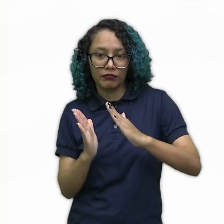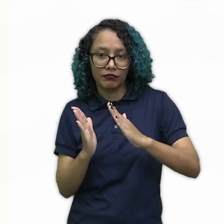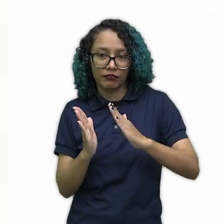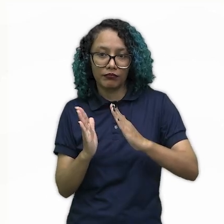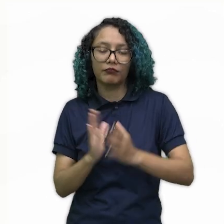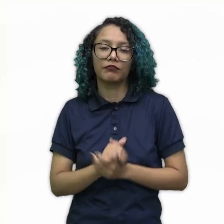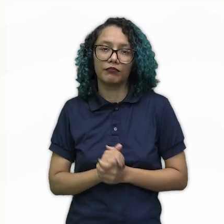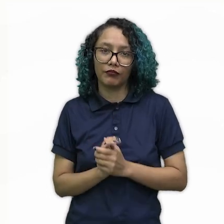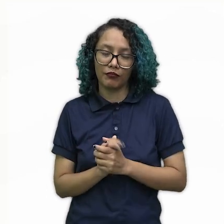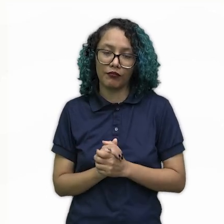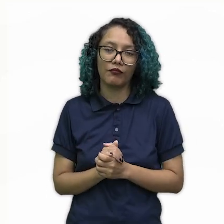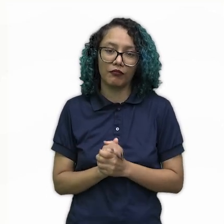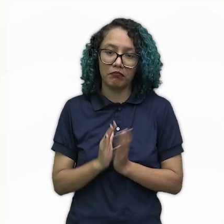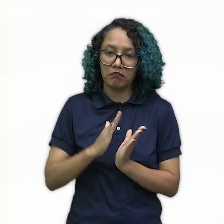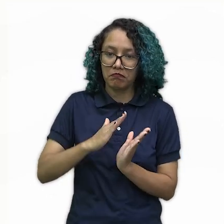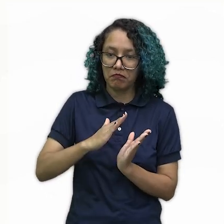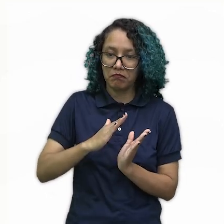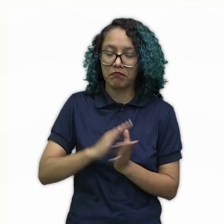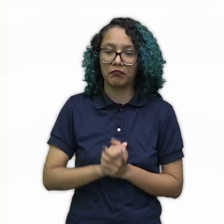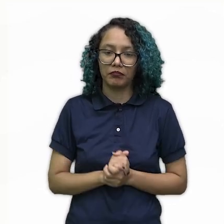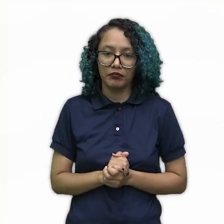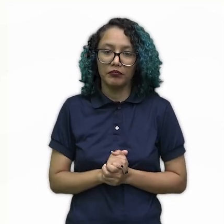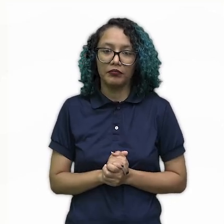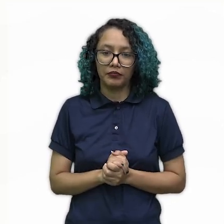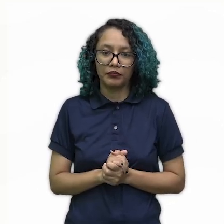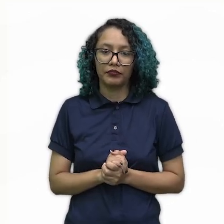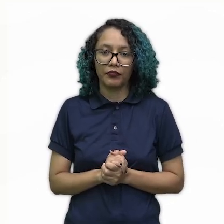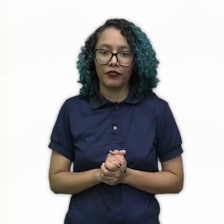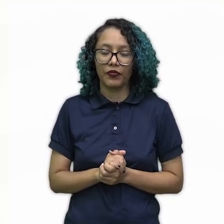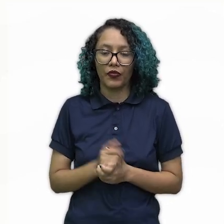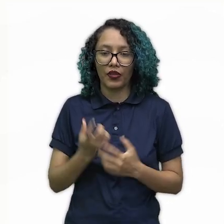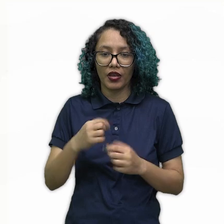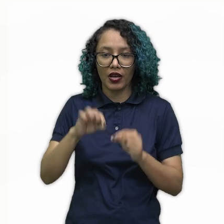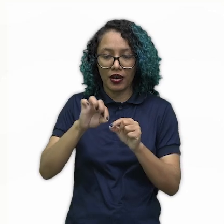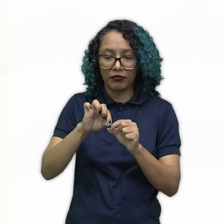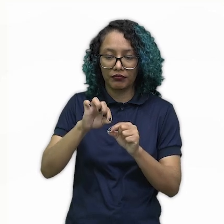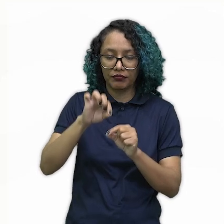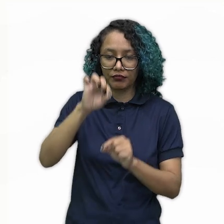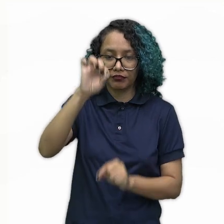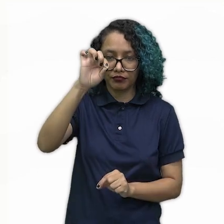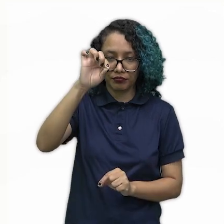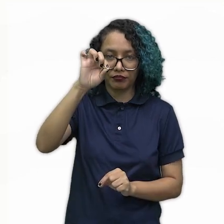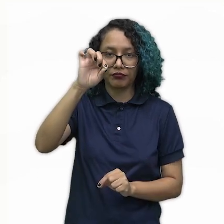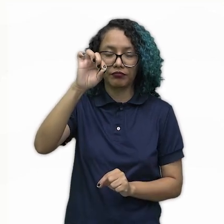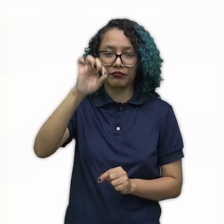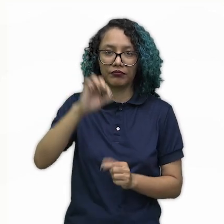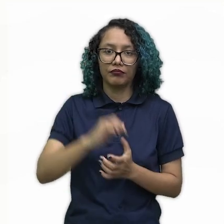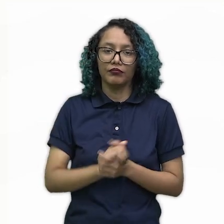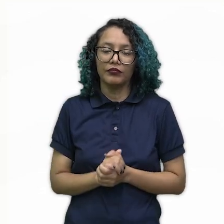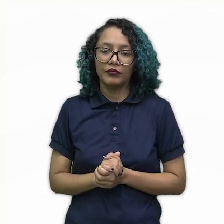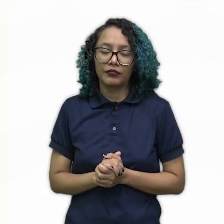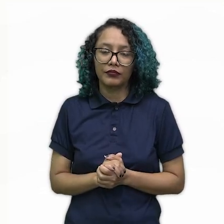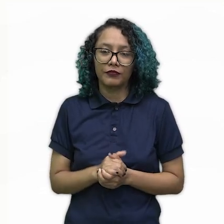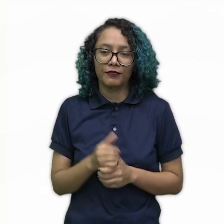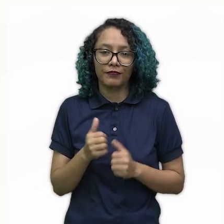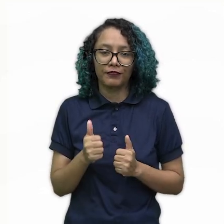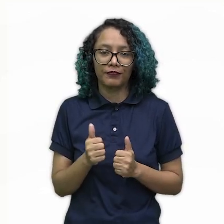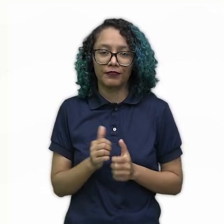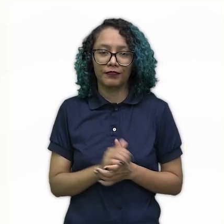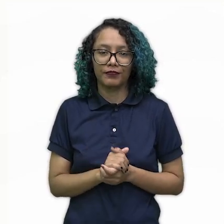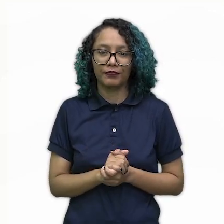ali não vai ser, né? A altura dela não vai ser exatamente do vértice até o centro da base,